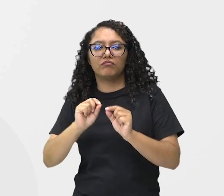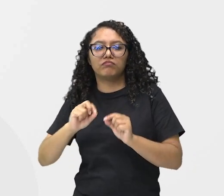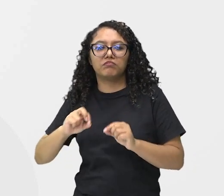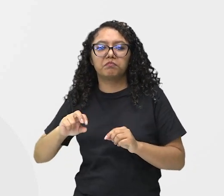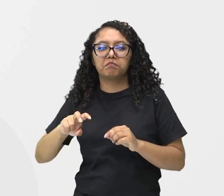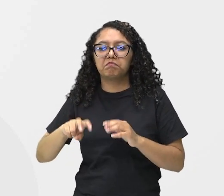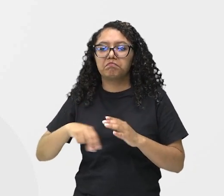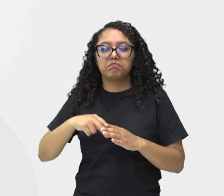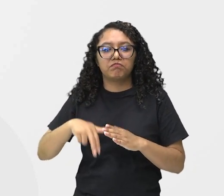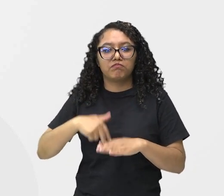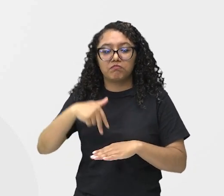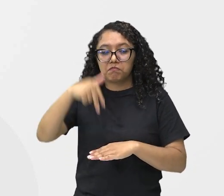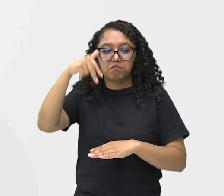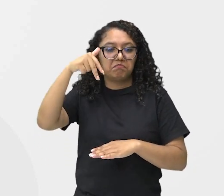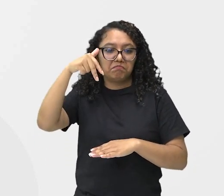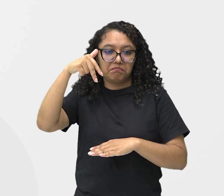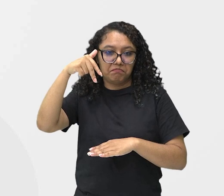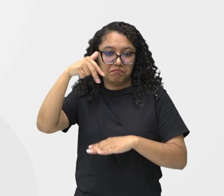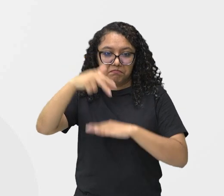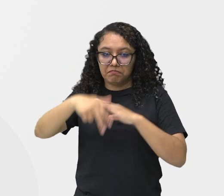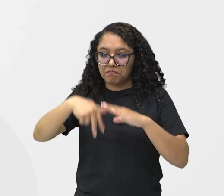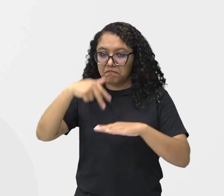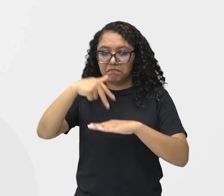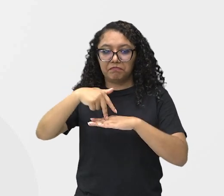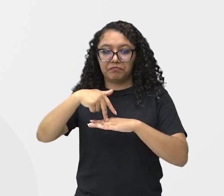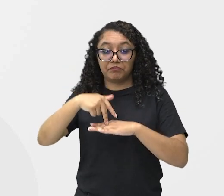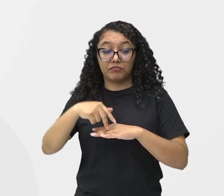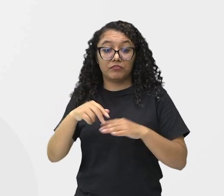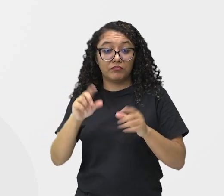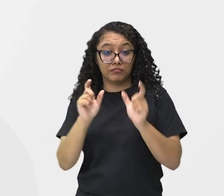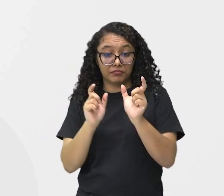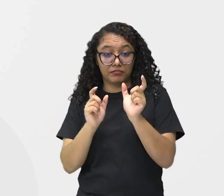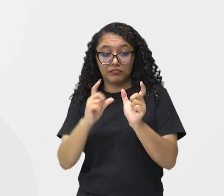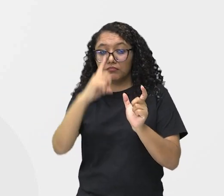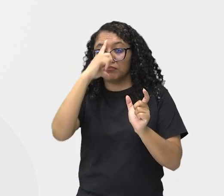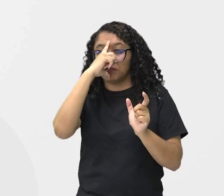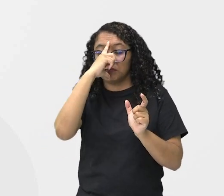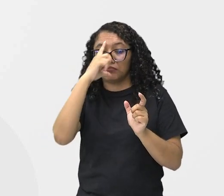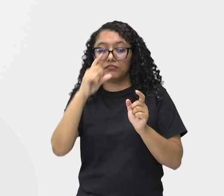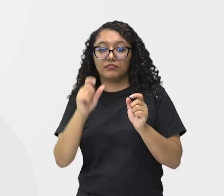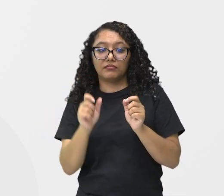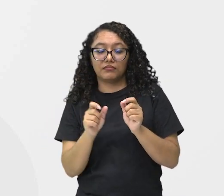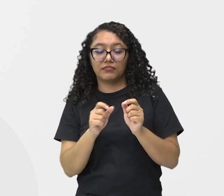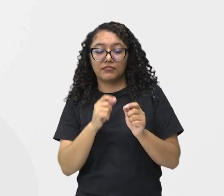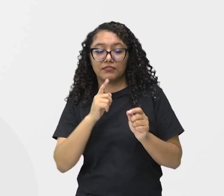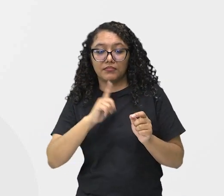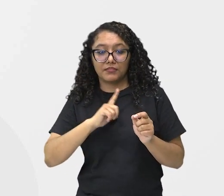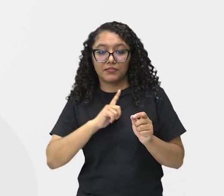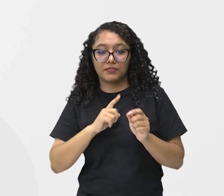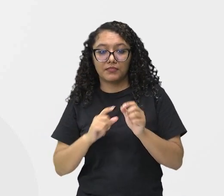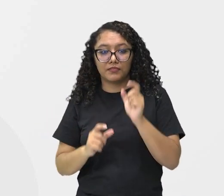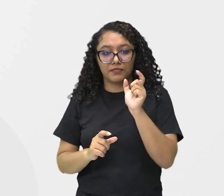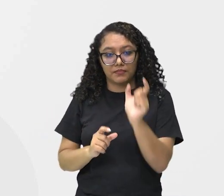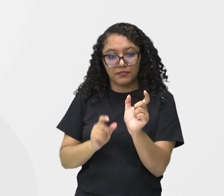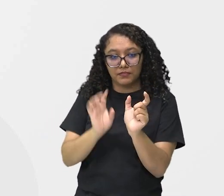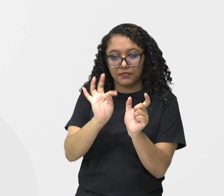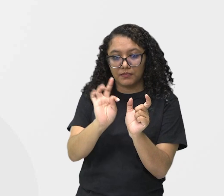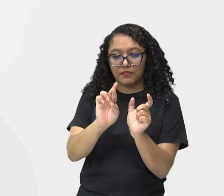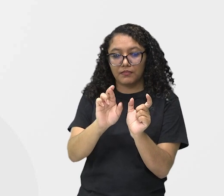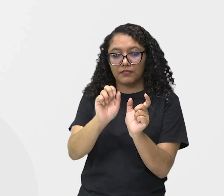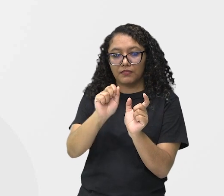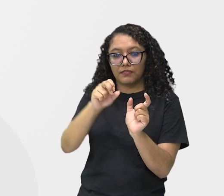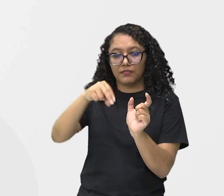sobre. Este termo latino, ele tem o prefixo trans, que mostra o quê?